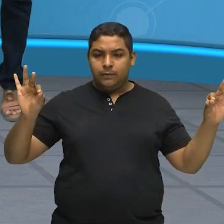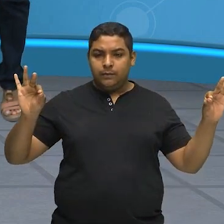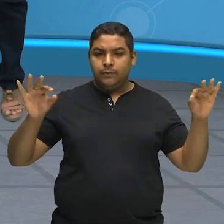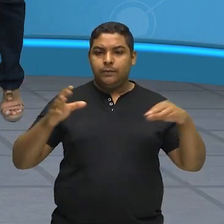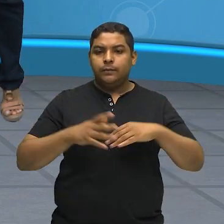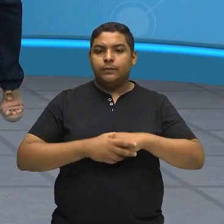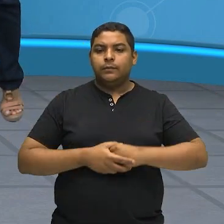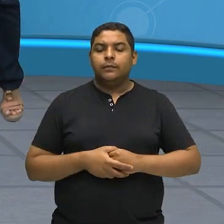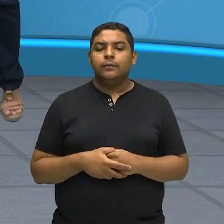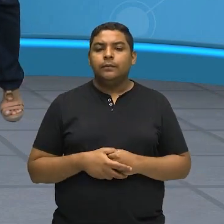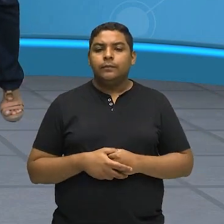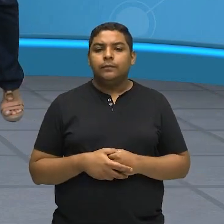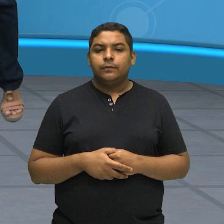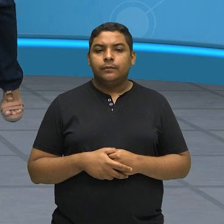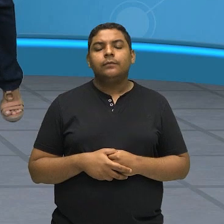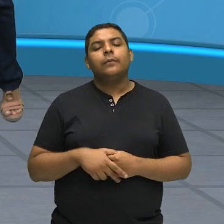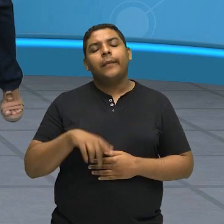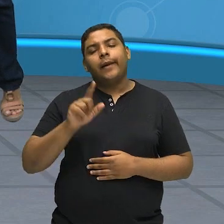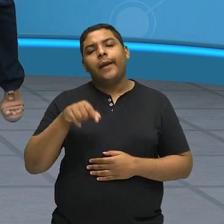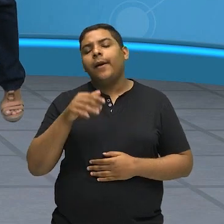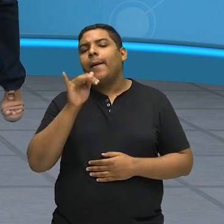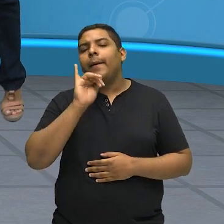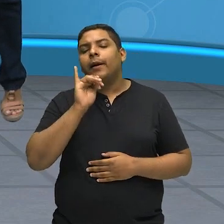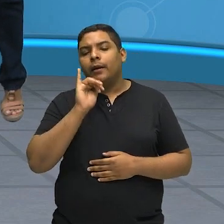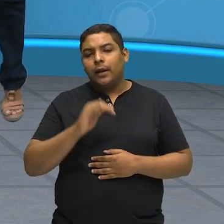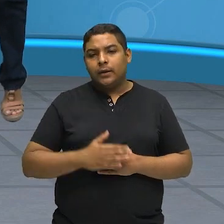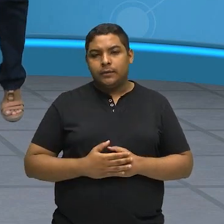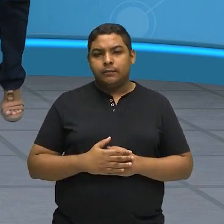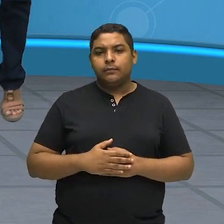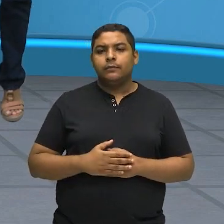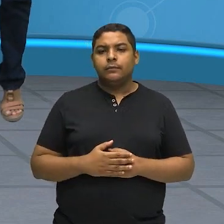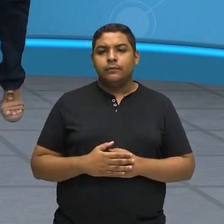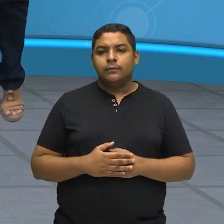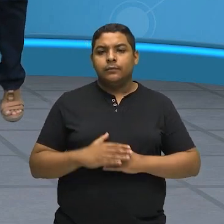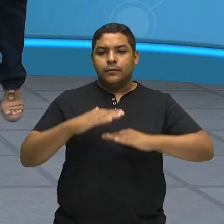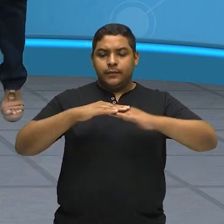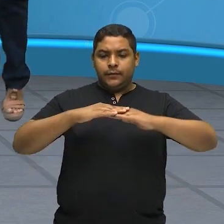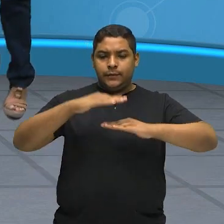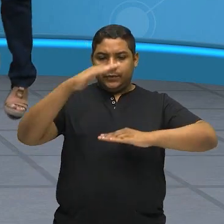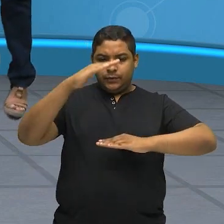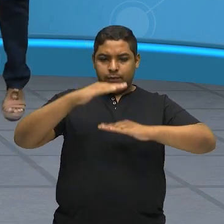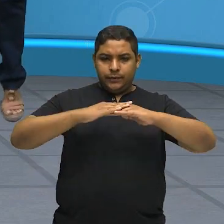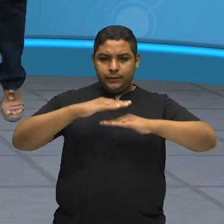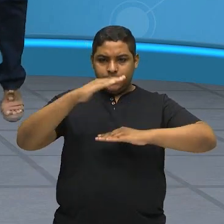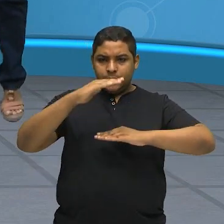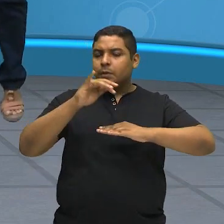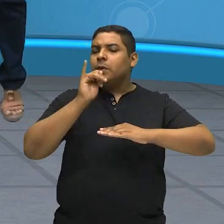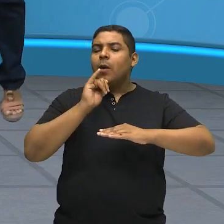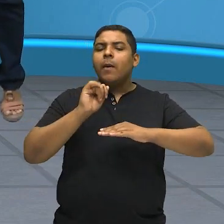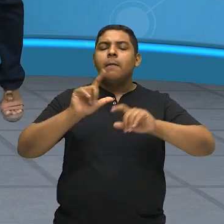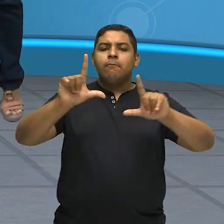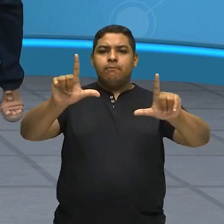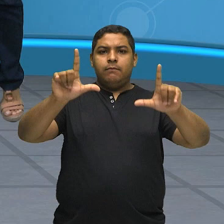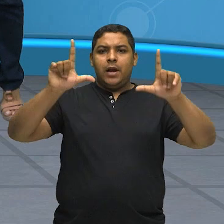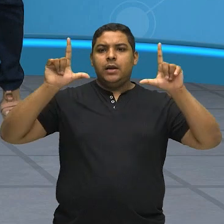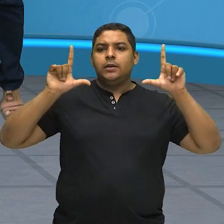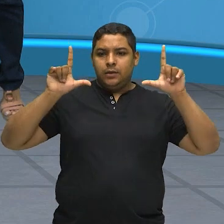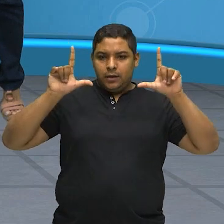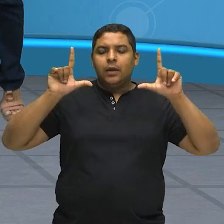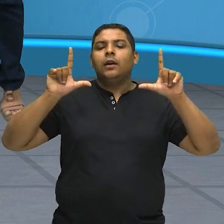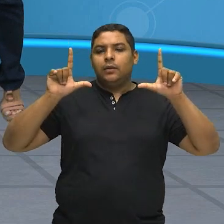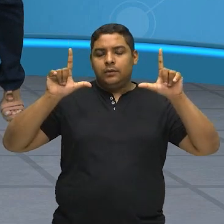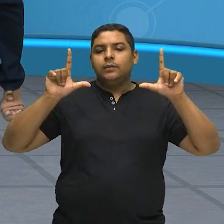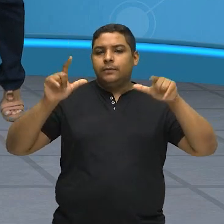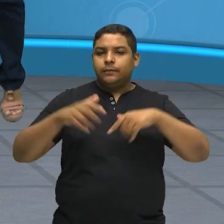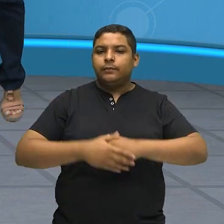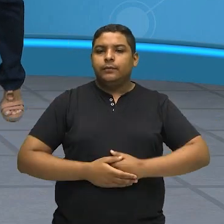A linha horizontal, ela geralmente divide aqui, por exemplo, quando você quer fazer uma paisagem, ela divide aqui o mar